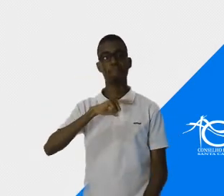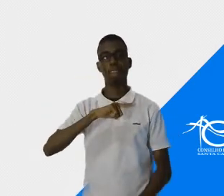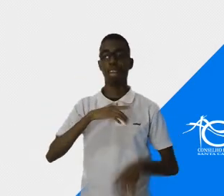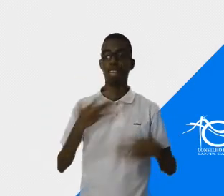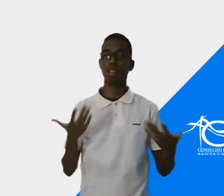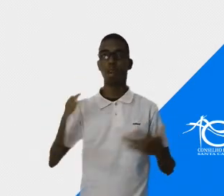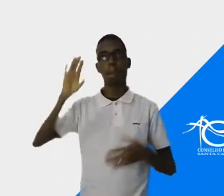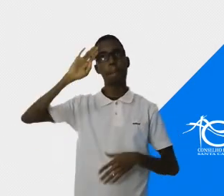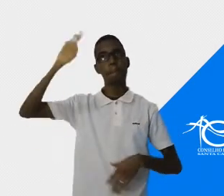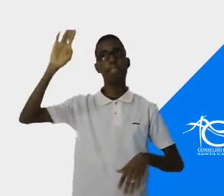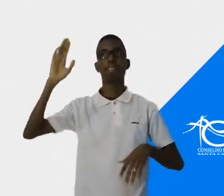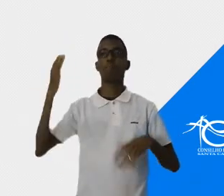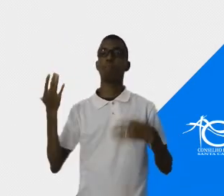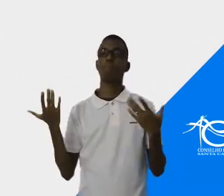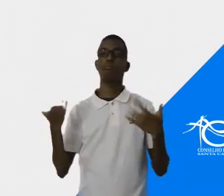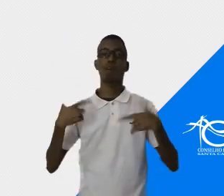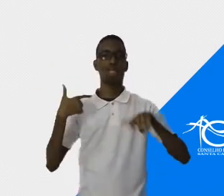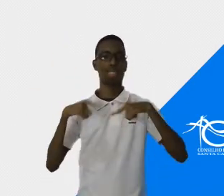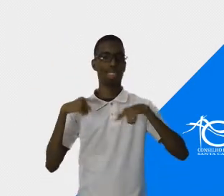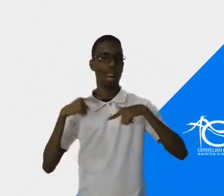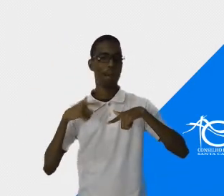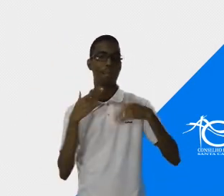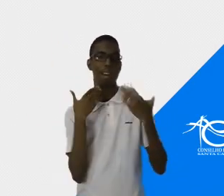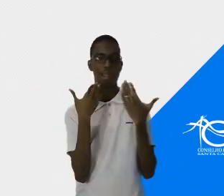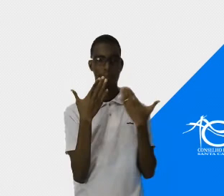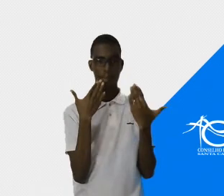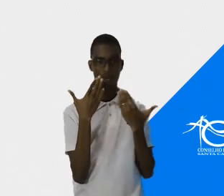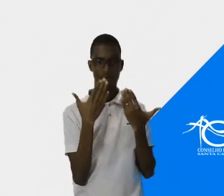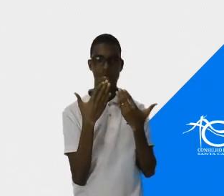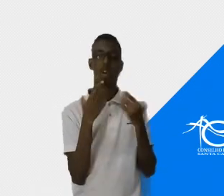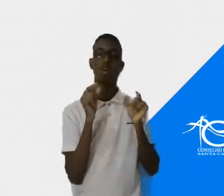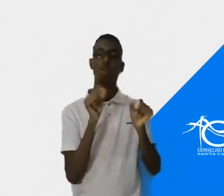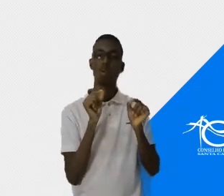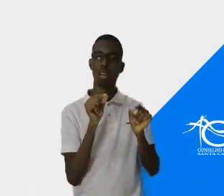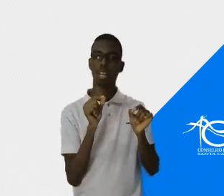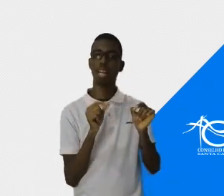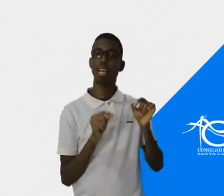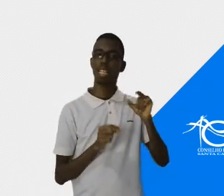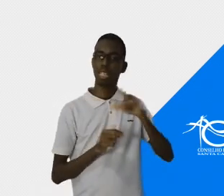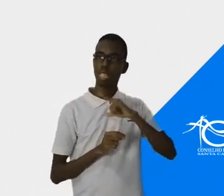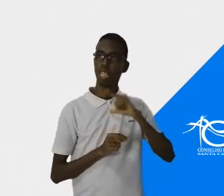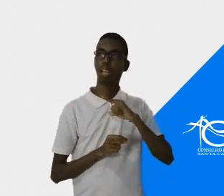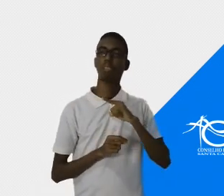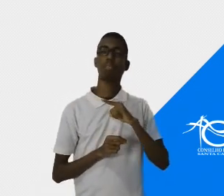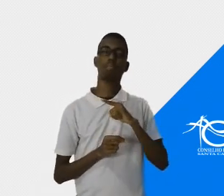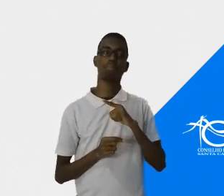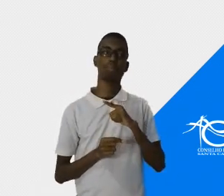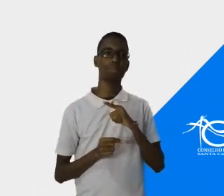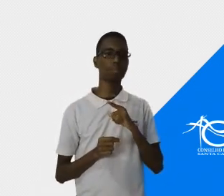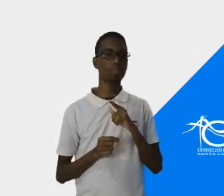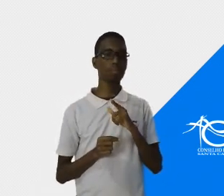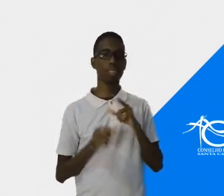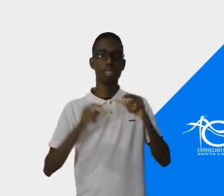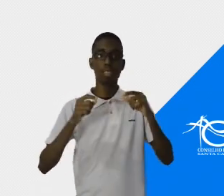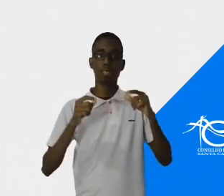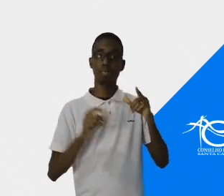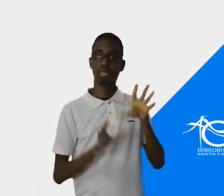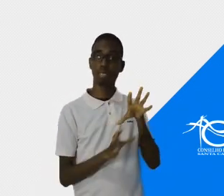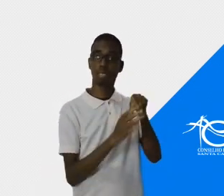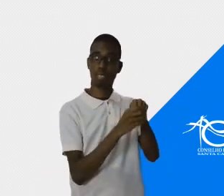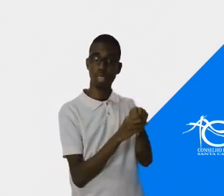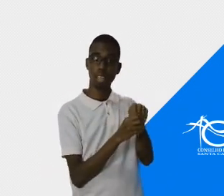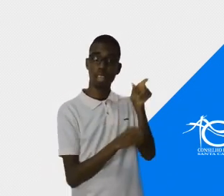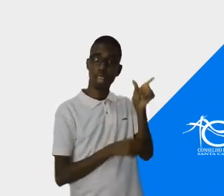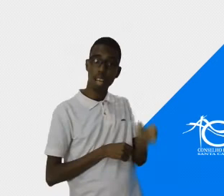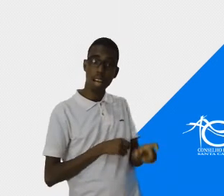avaliação psicológica parte da hipótese, né? Qual é a hipótese que todo sistema de avaliação psicológica está presente? De que há